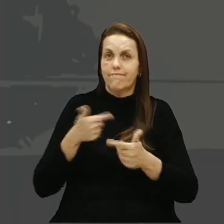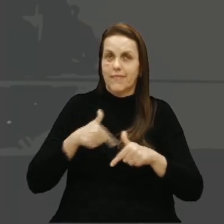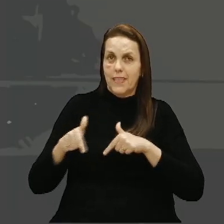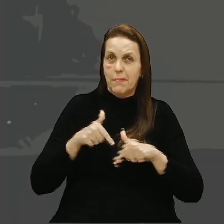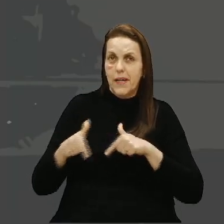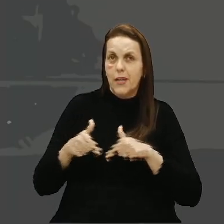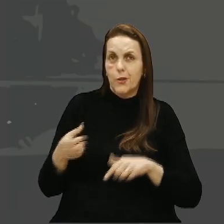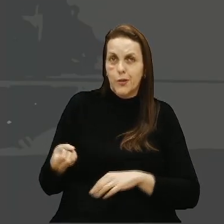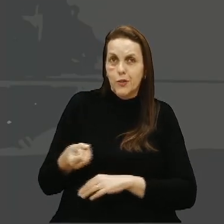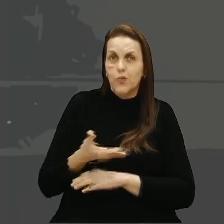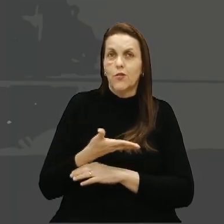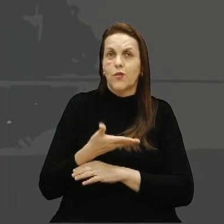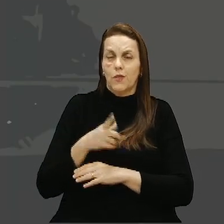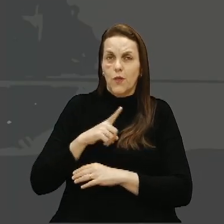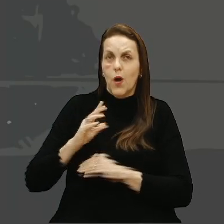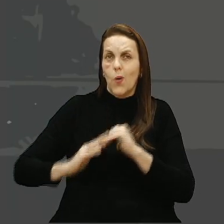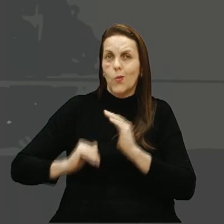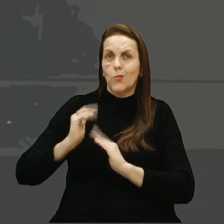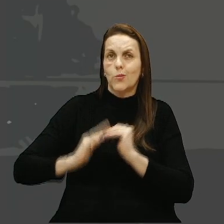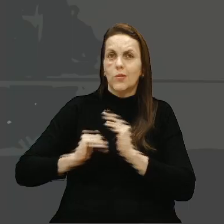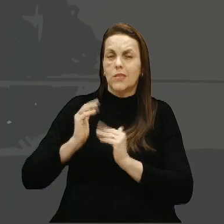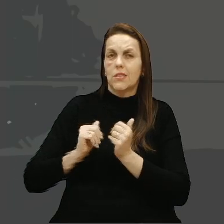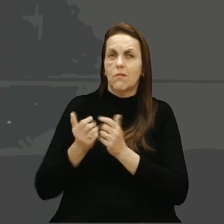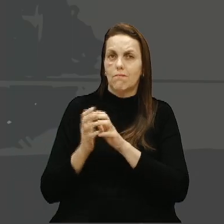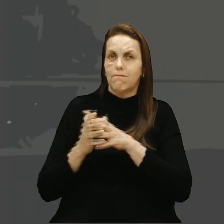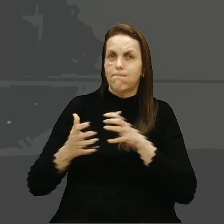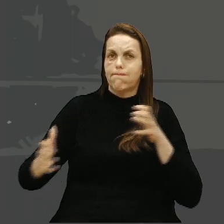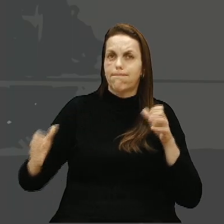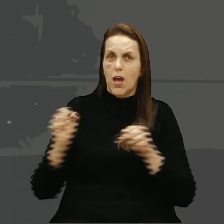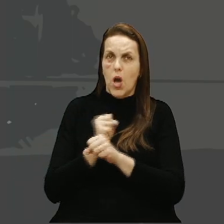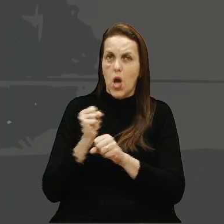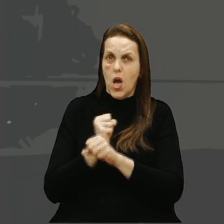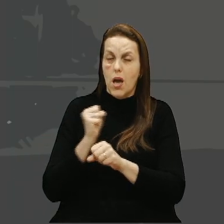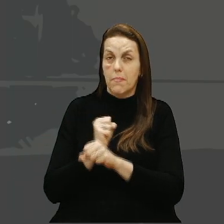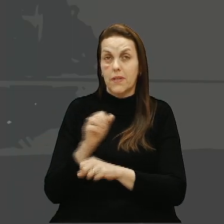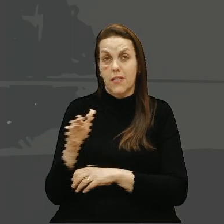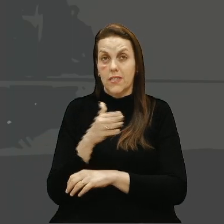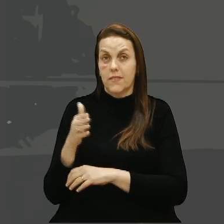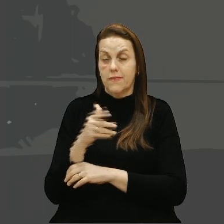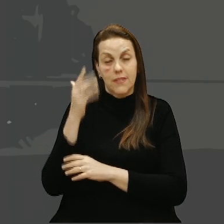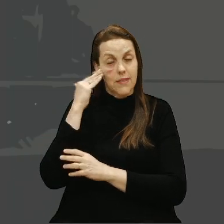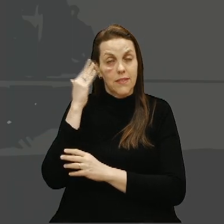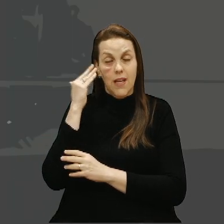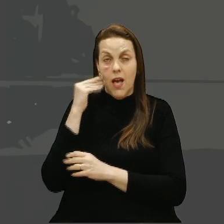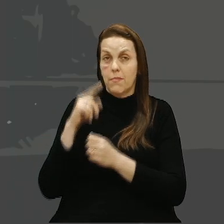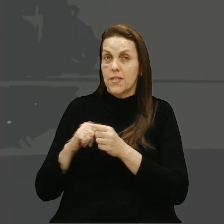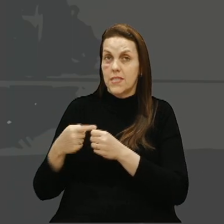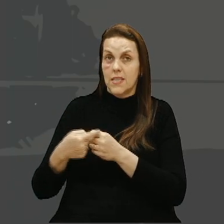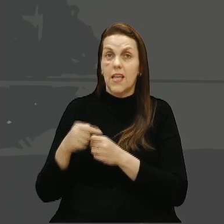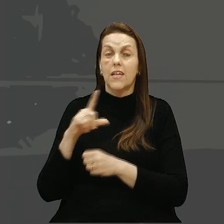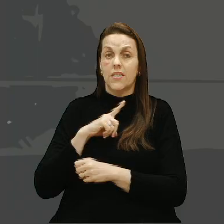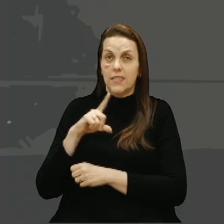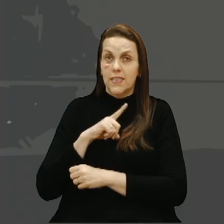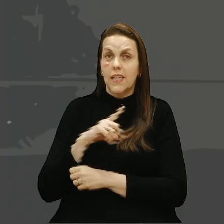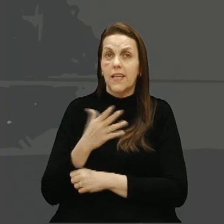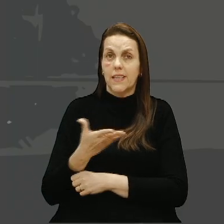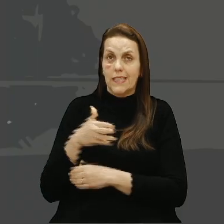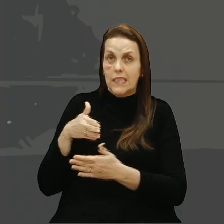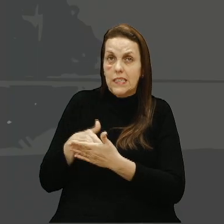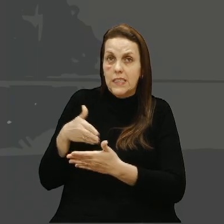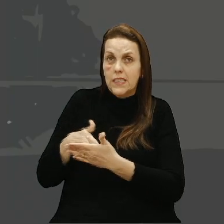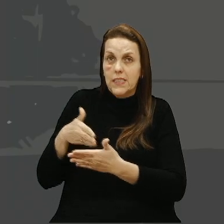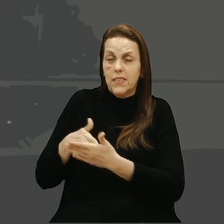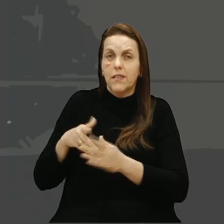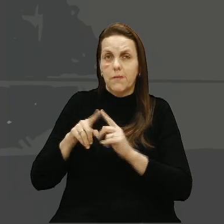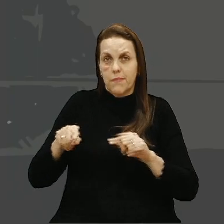empregos, na construção de grandes obras que muitas vezes a gente sabe que o município tem as suas limitações,